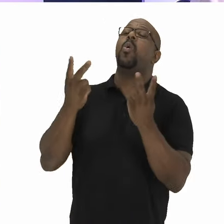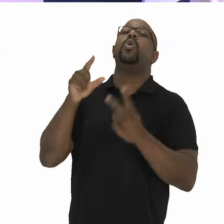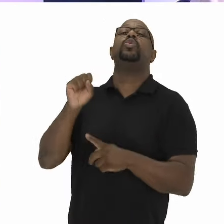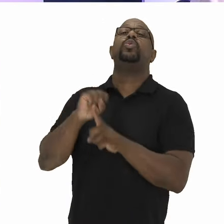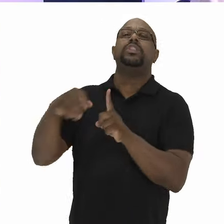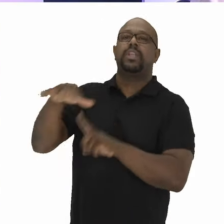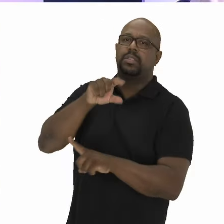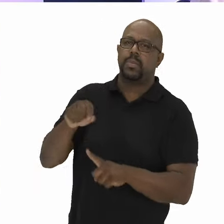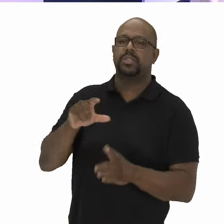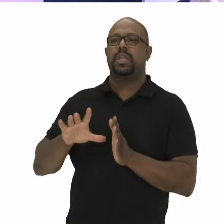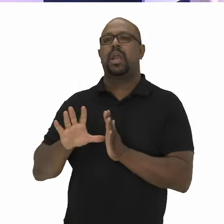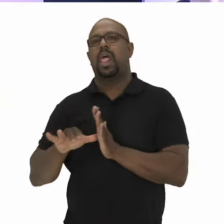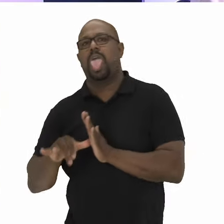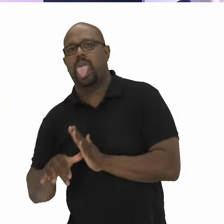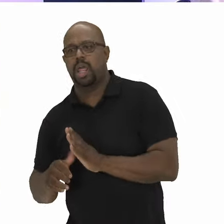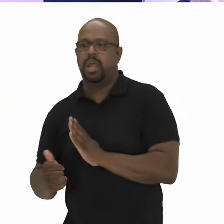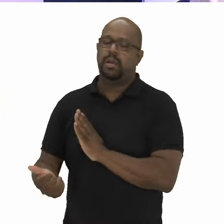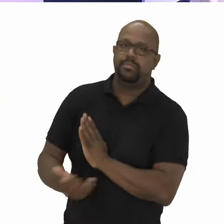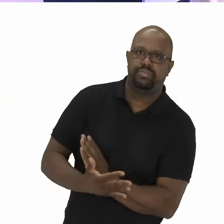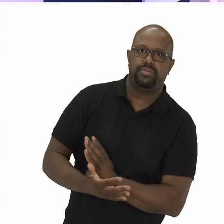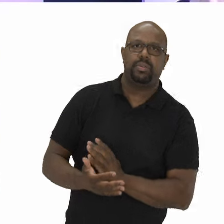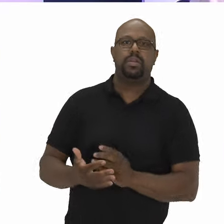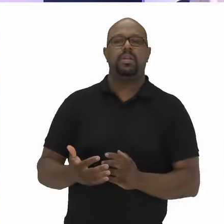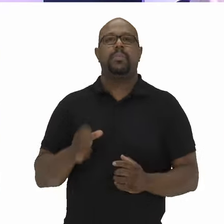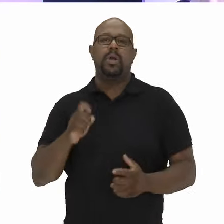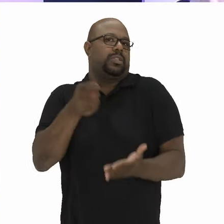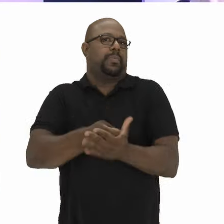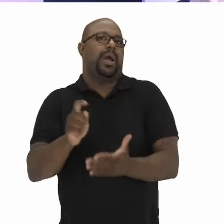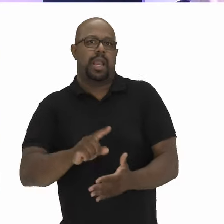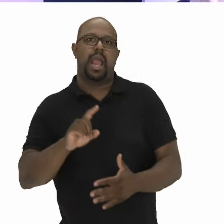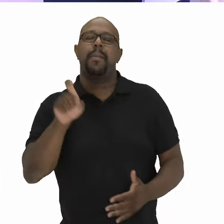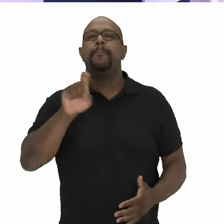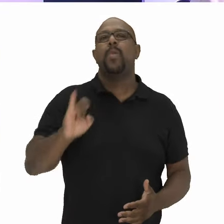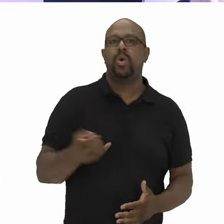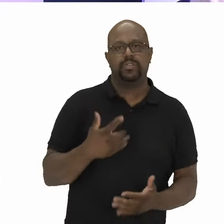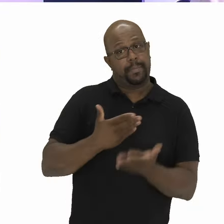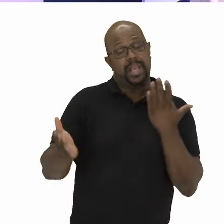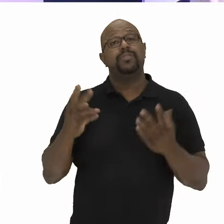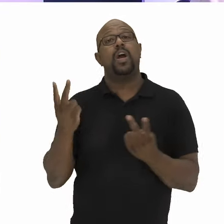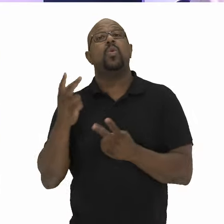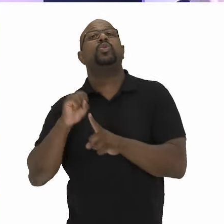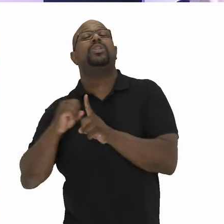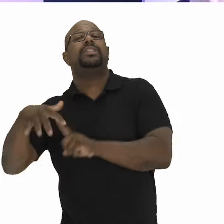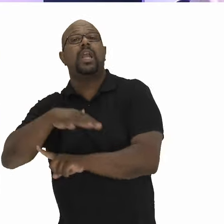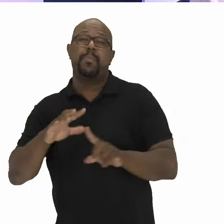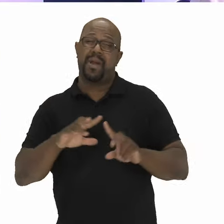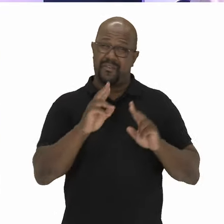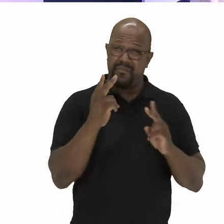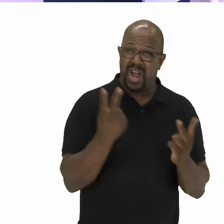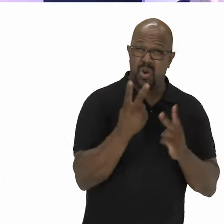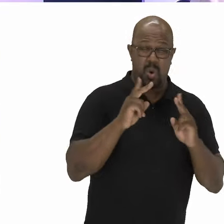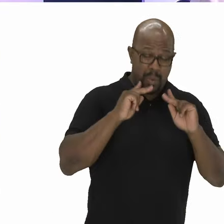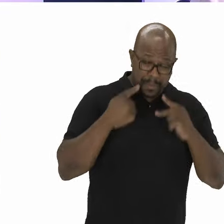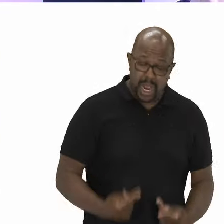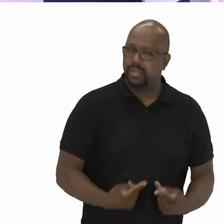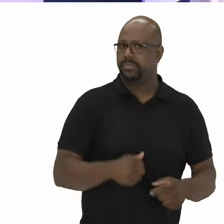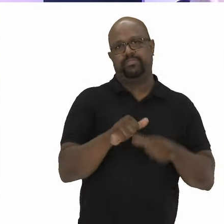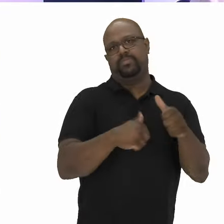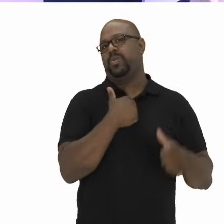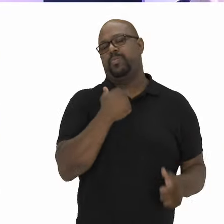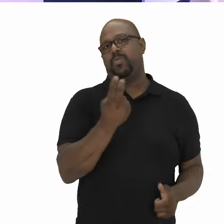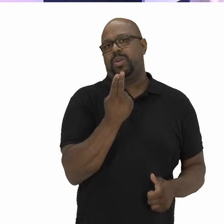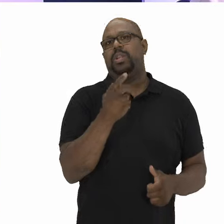social você pode ser corrupto pode ser um pedófilo você perde pode não pagar imposto você pedde valor social mas o valor humano é imutável